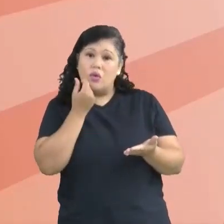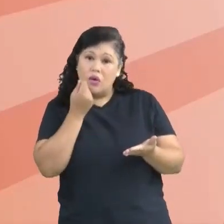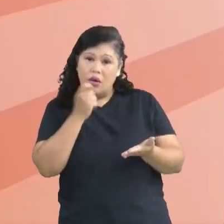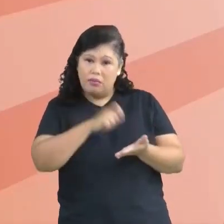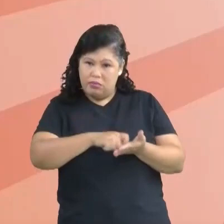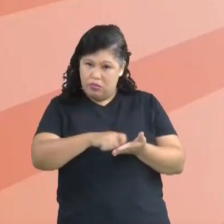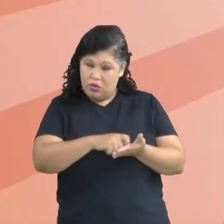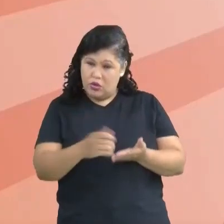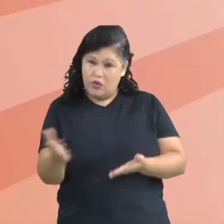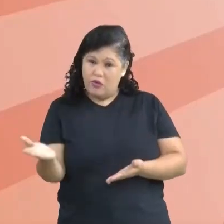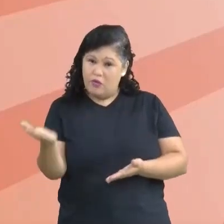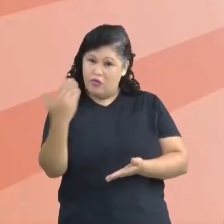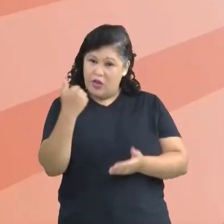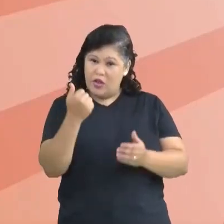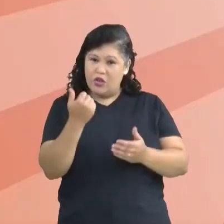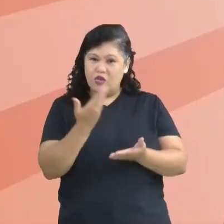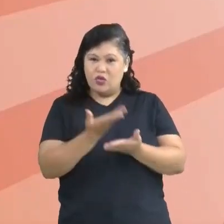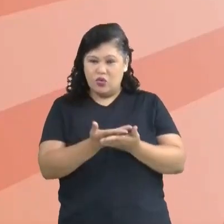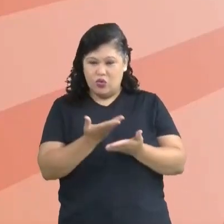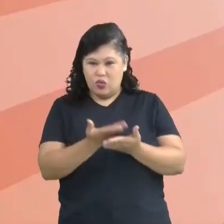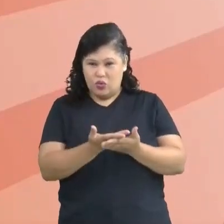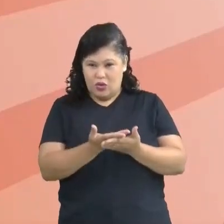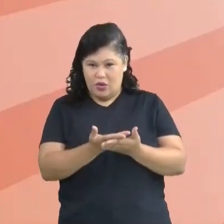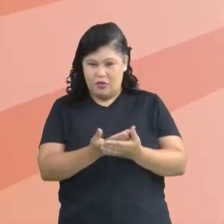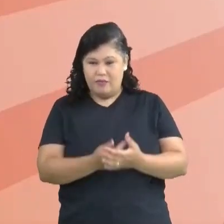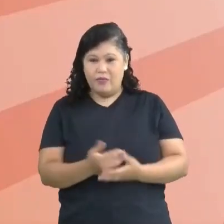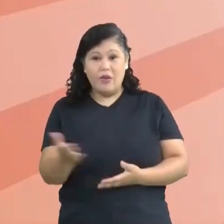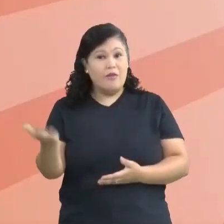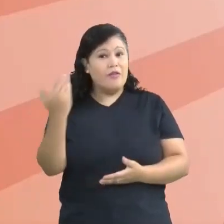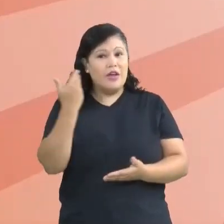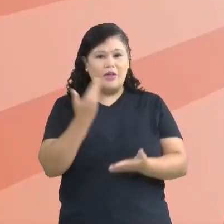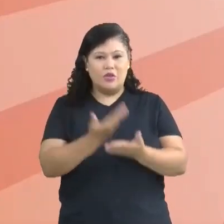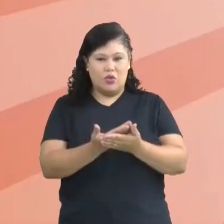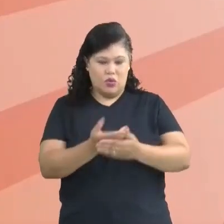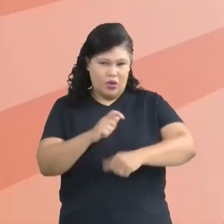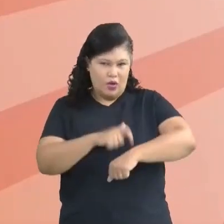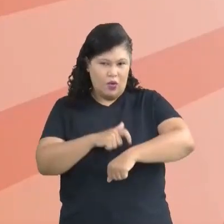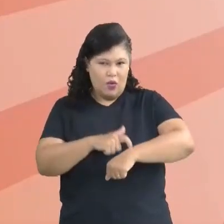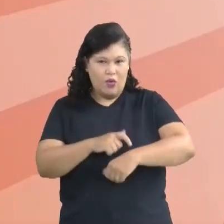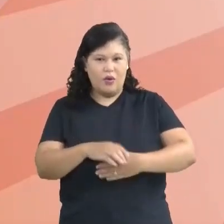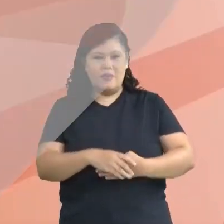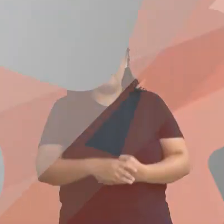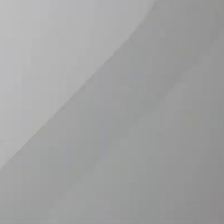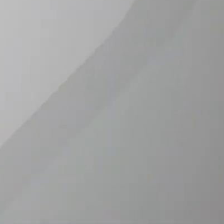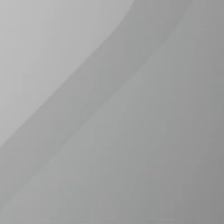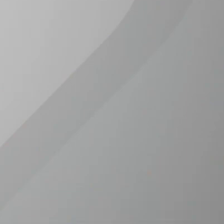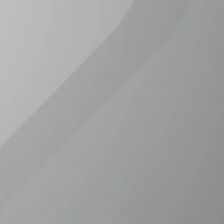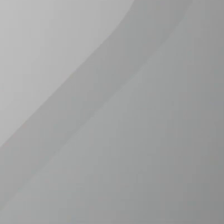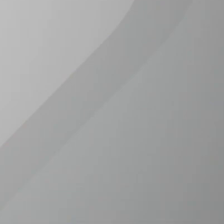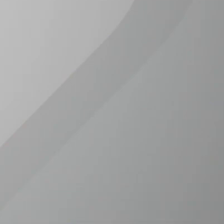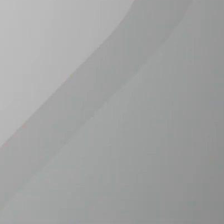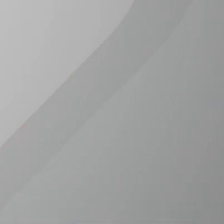lá aos nossos conteúdos, à nossa hora de estudar, vamos lá?